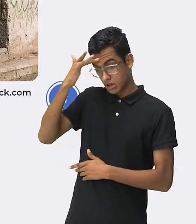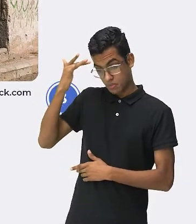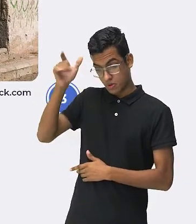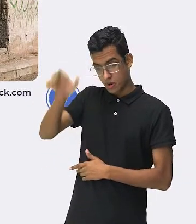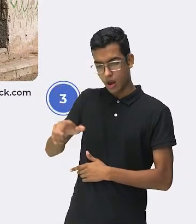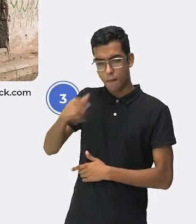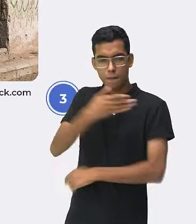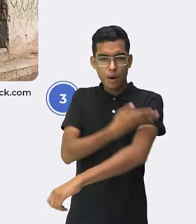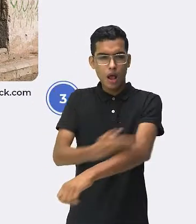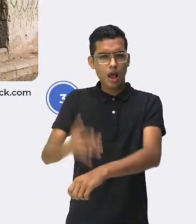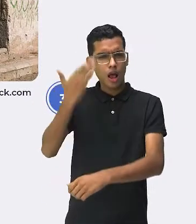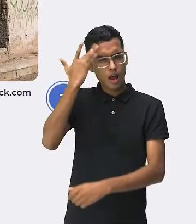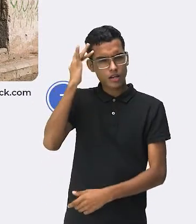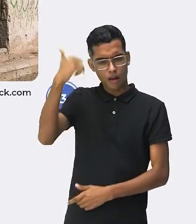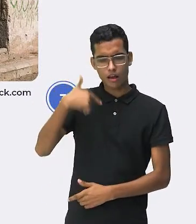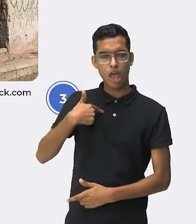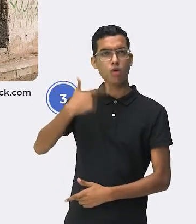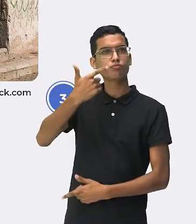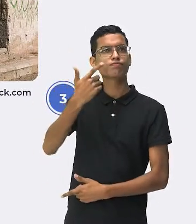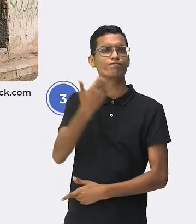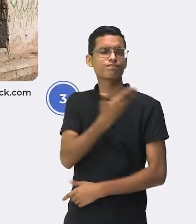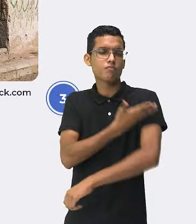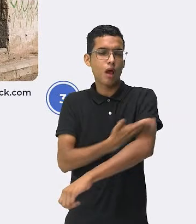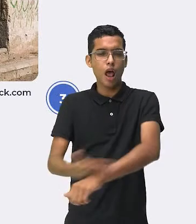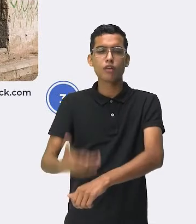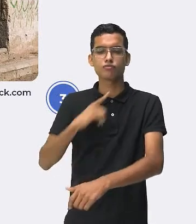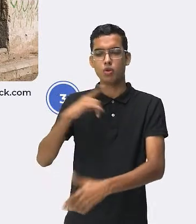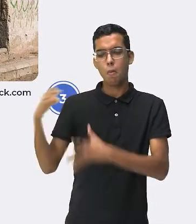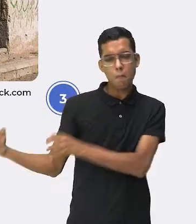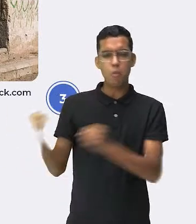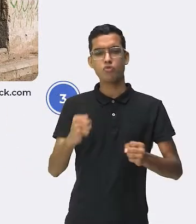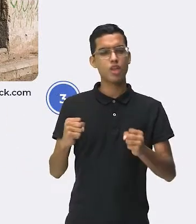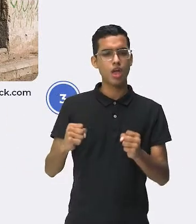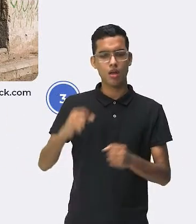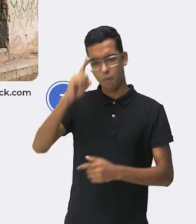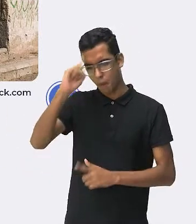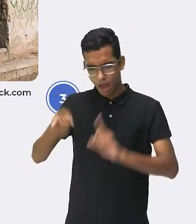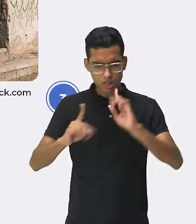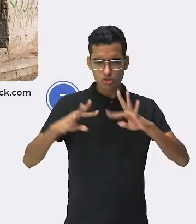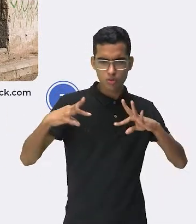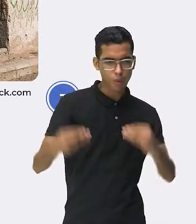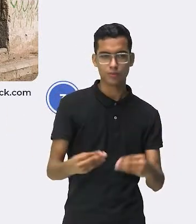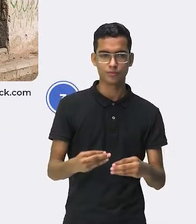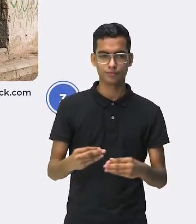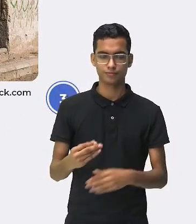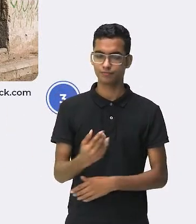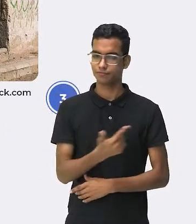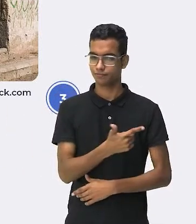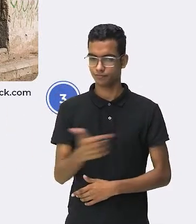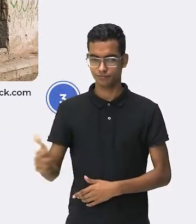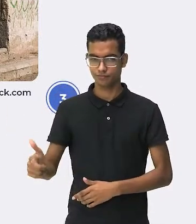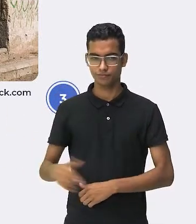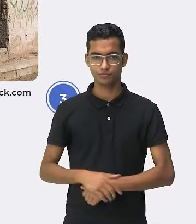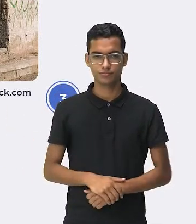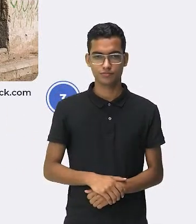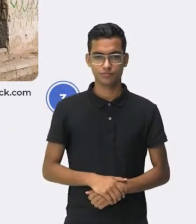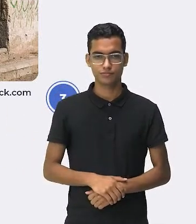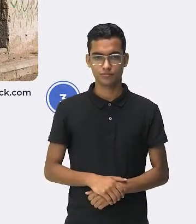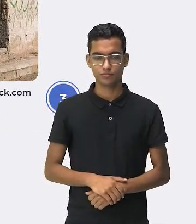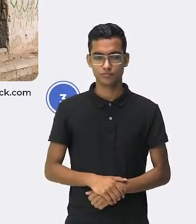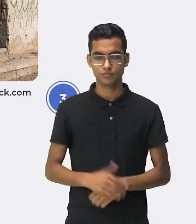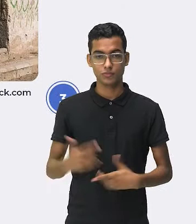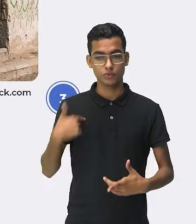mão. Então essas imagens aí representam organizações que durante o tempo fizeram o